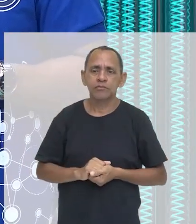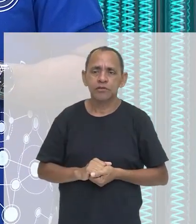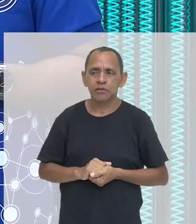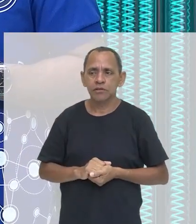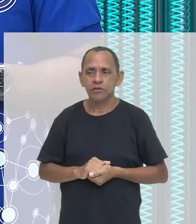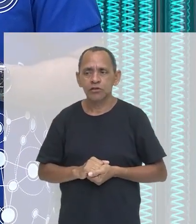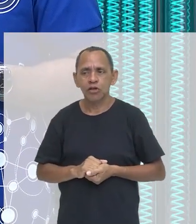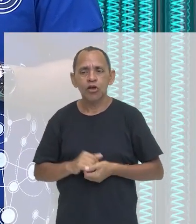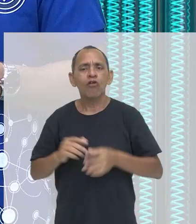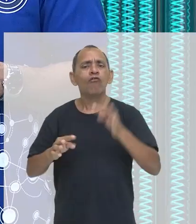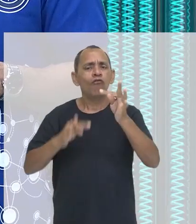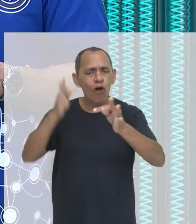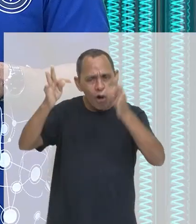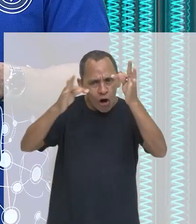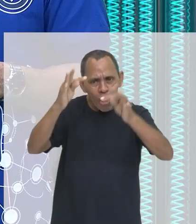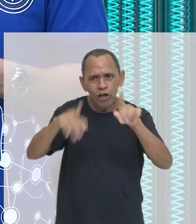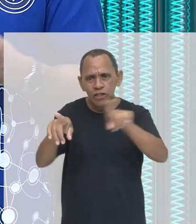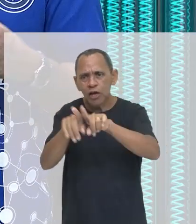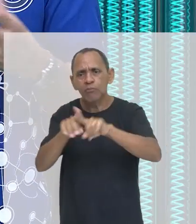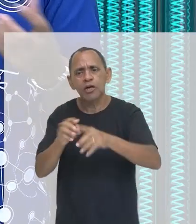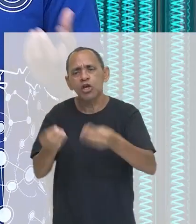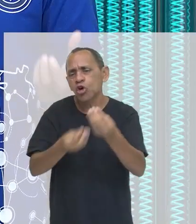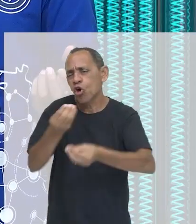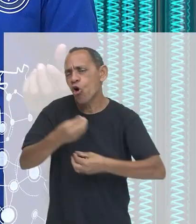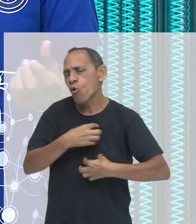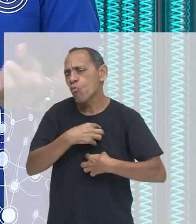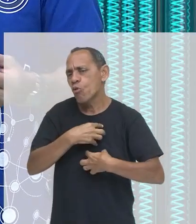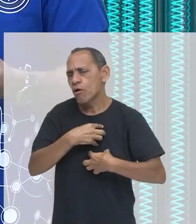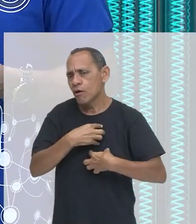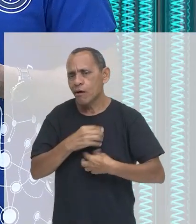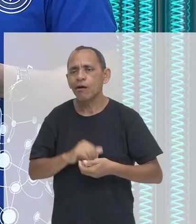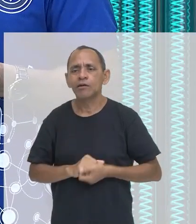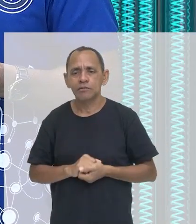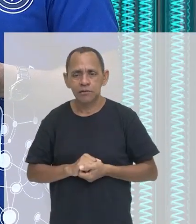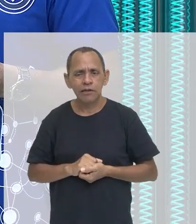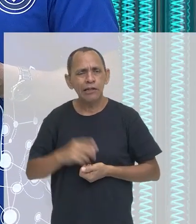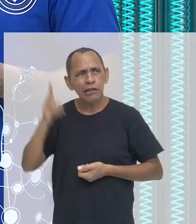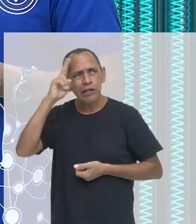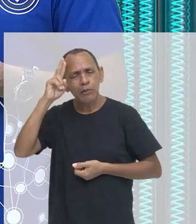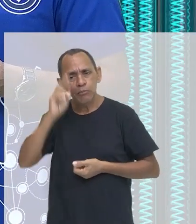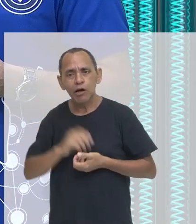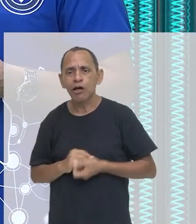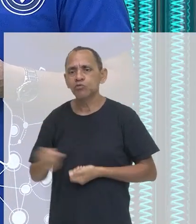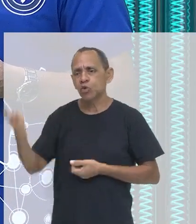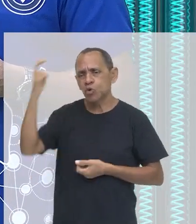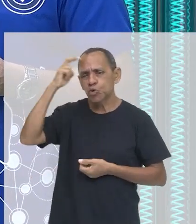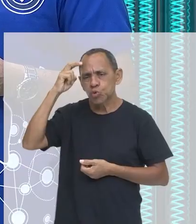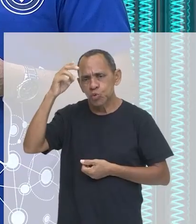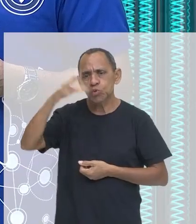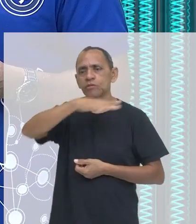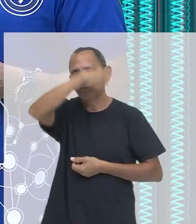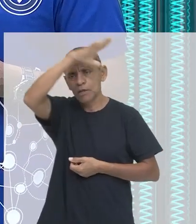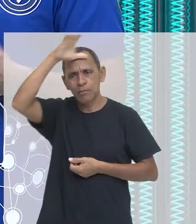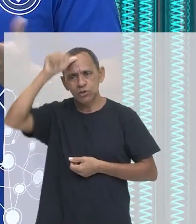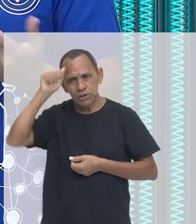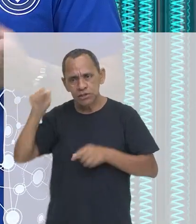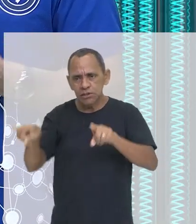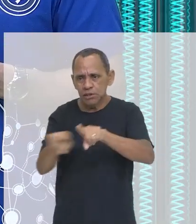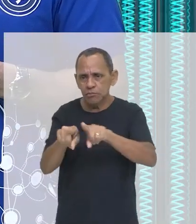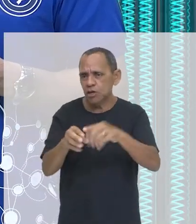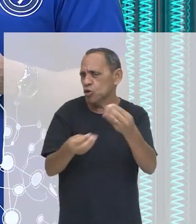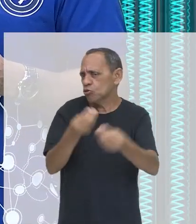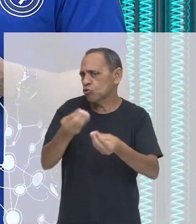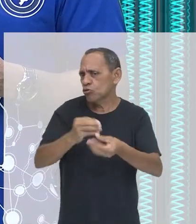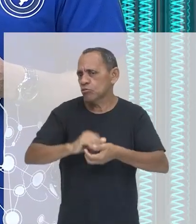forma de expressar a cultura. Quando a gente fala, por exemplo, da cultura amazonense, não tem como a gente deixar de fora a dança, o folclore, a